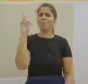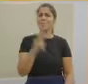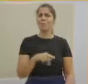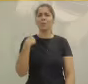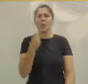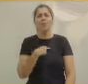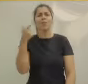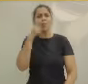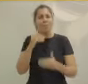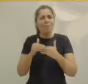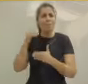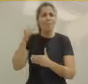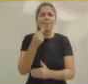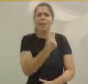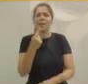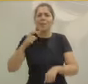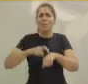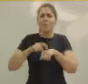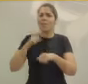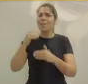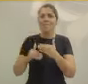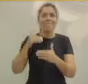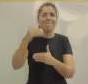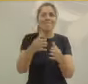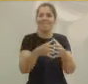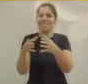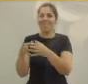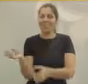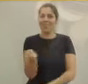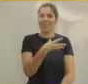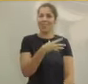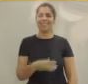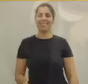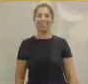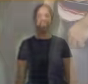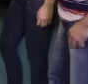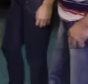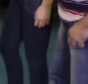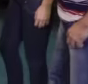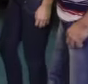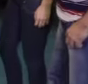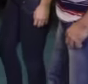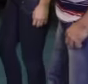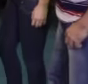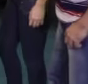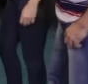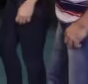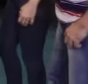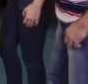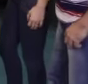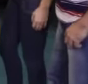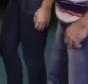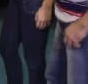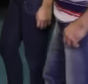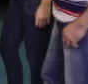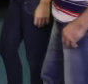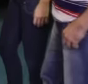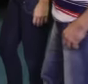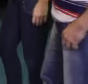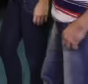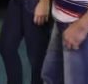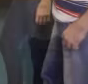avançando. A cada momento são novos integrantes. Em pé em volta da robô Mária, Teodiano, os dois homens e uma mulher.